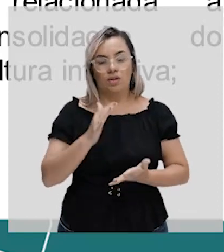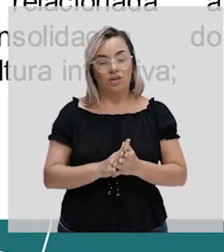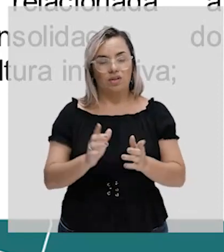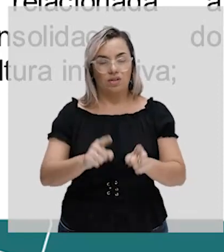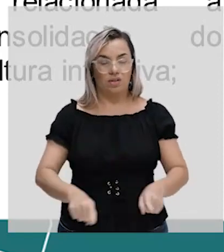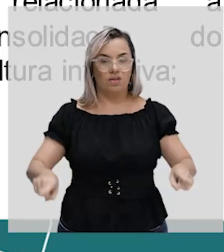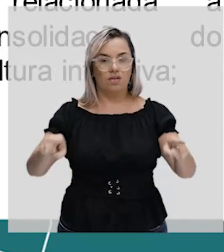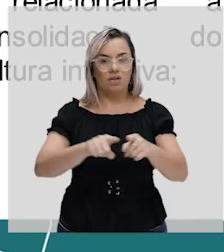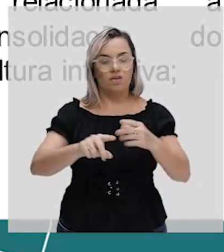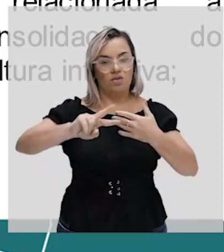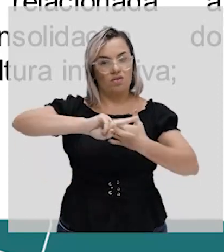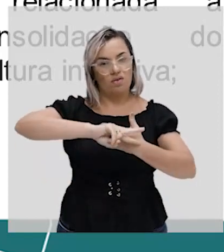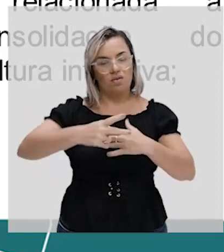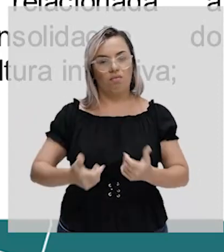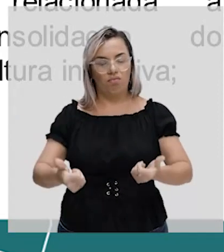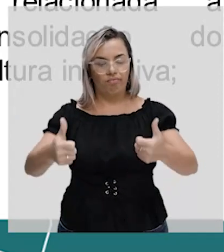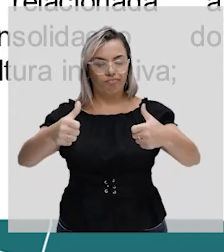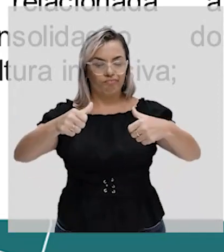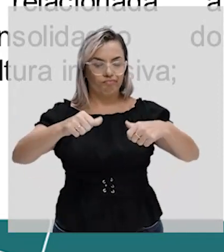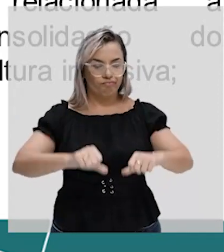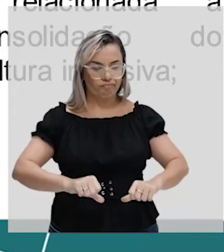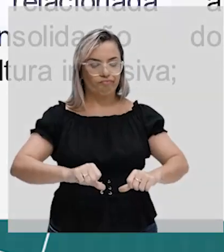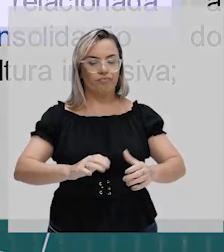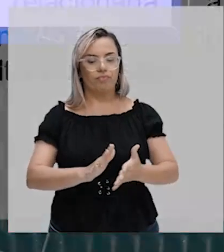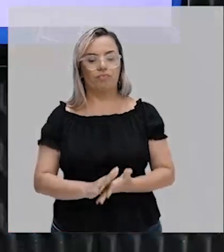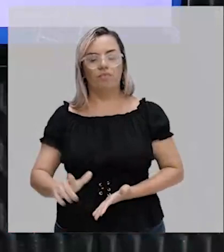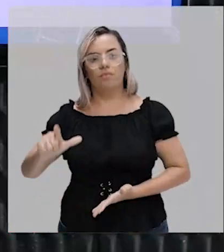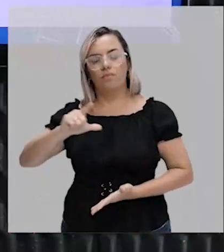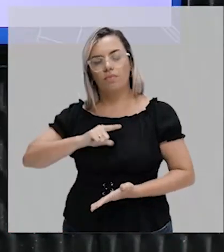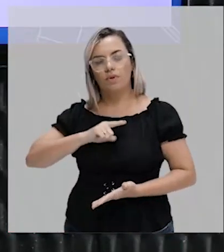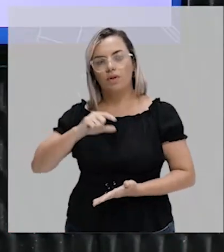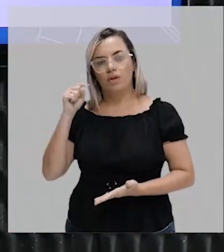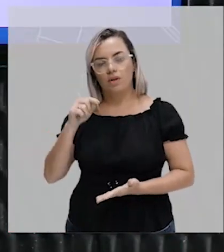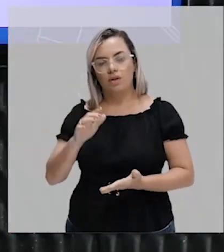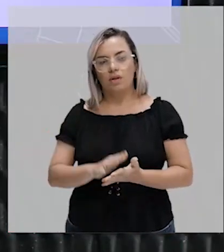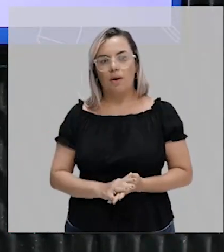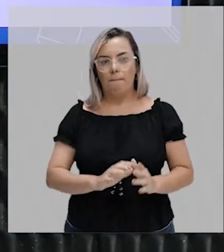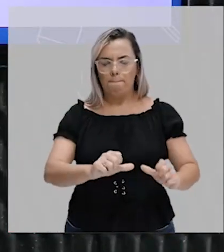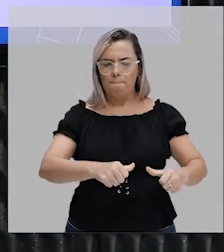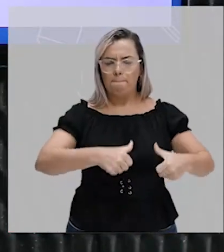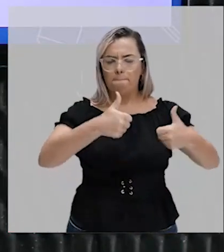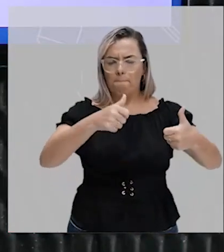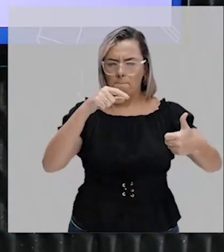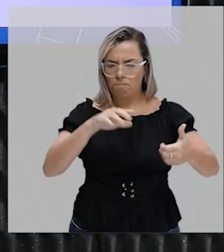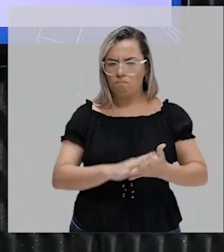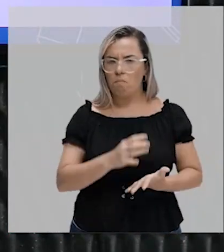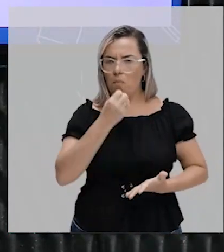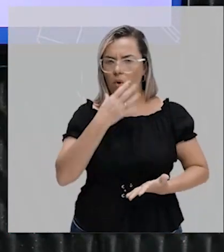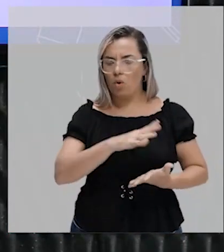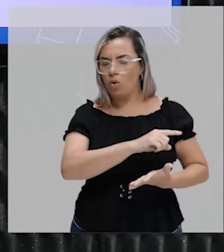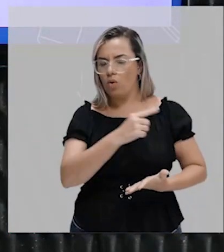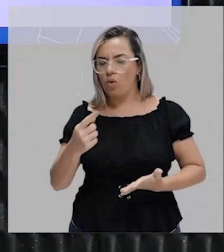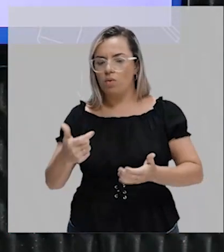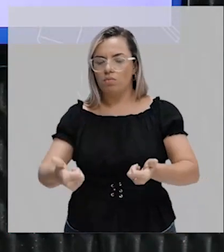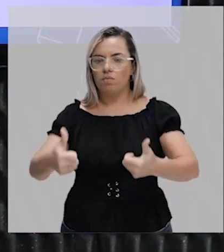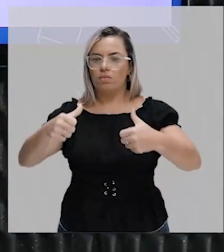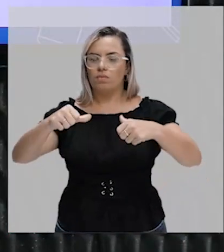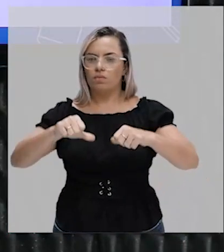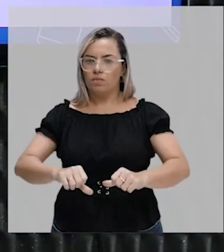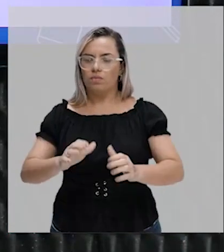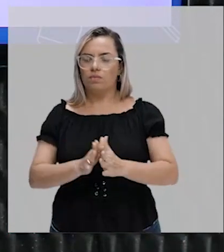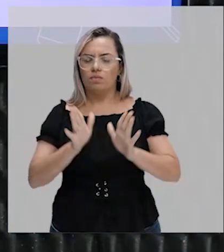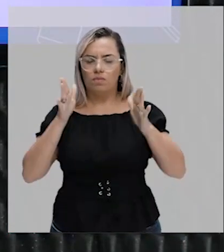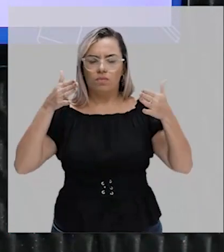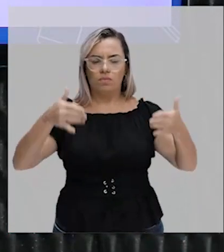consequências negativas nesse processo, tá certo? Então ela vai ter pontos positivos e negativos. E isso tu precisa tá